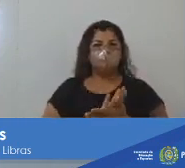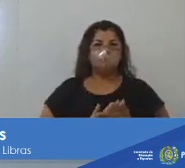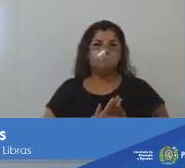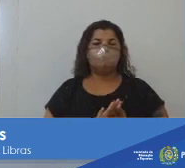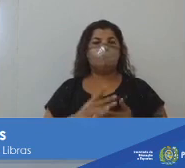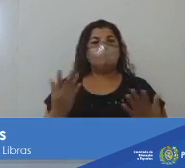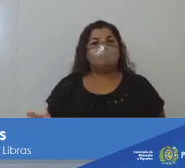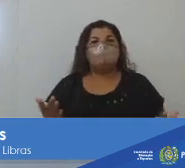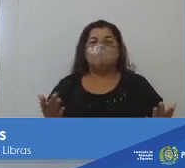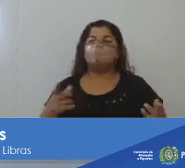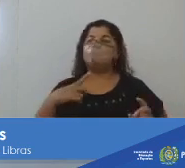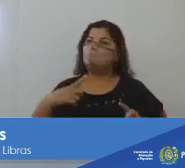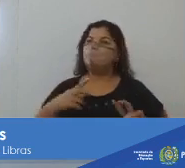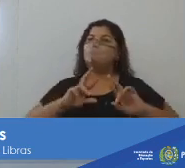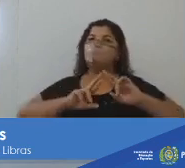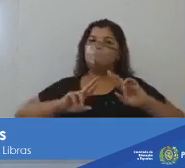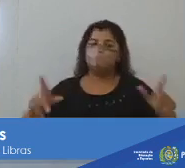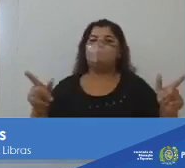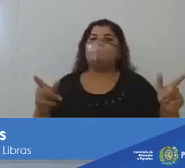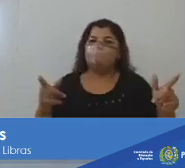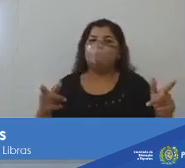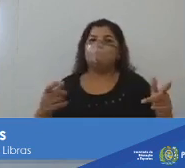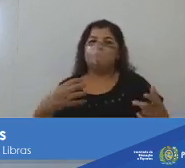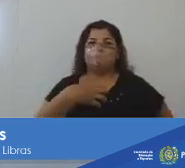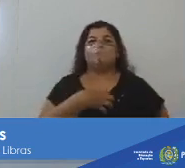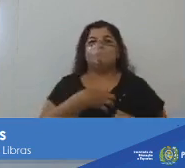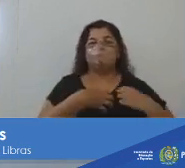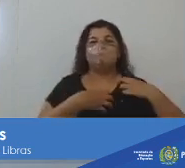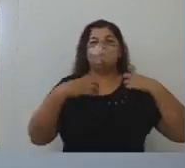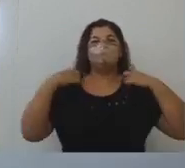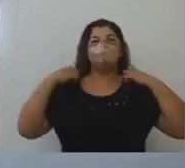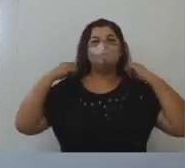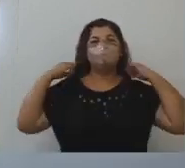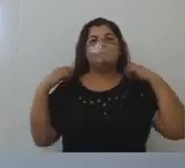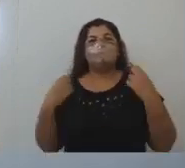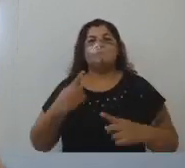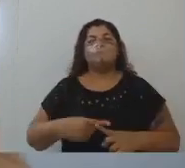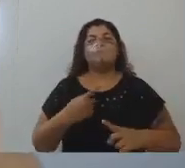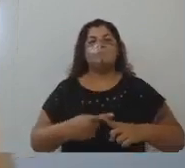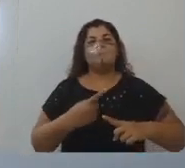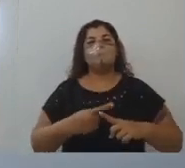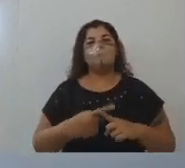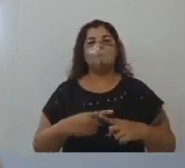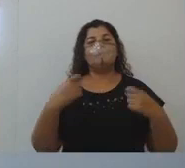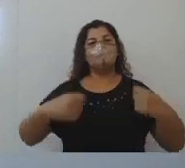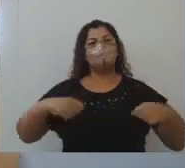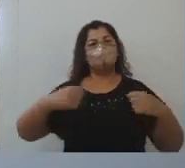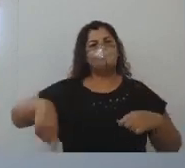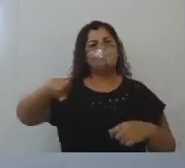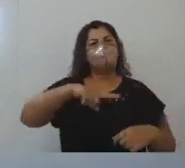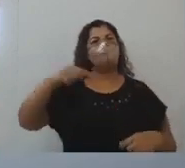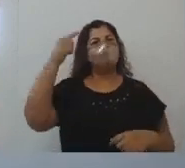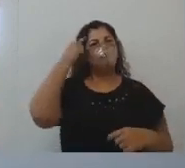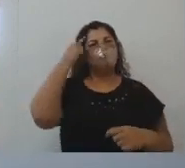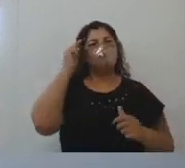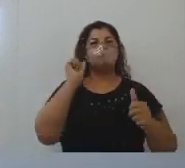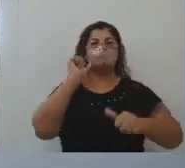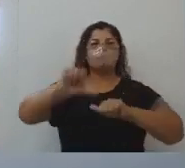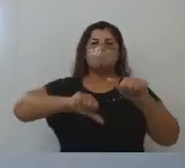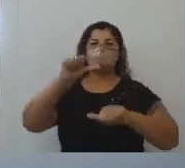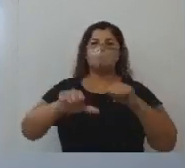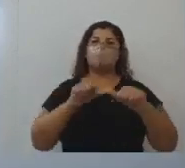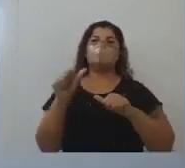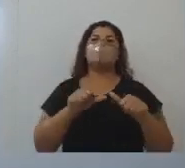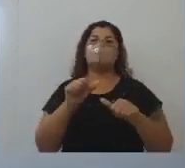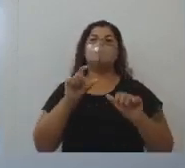Eu estranho essa realidade. E é o estranhamento dessa realidade que vai fazer com que a gente pense em transformar essa